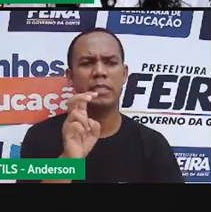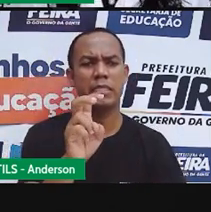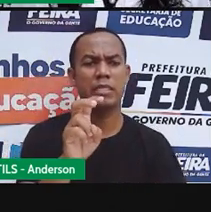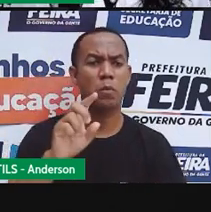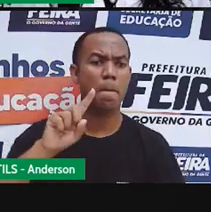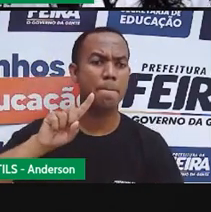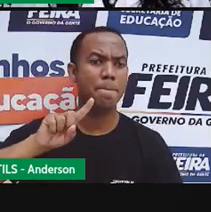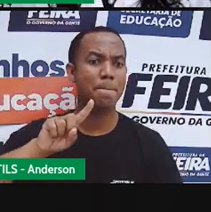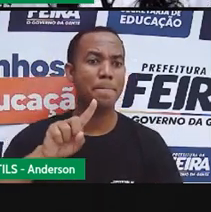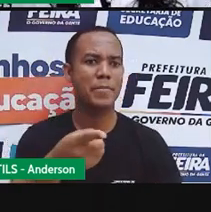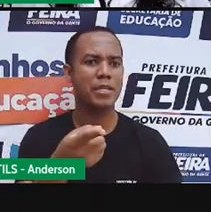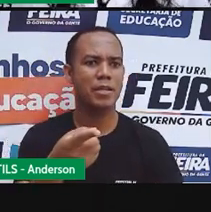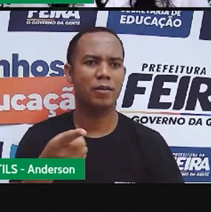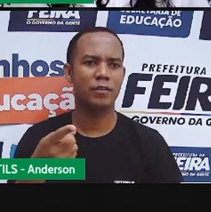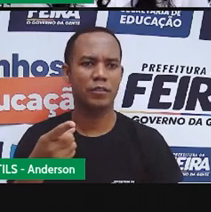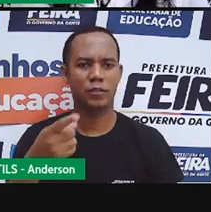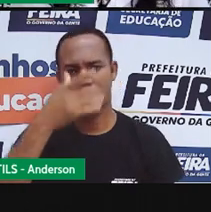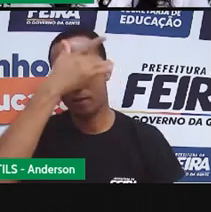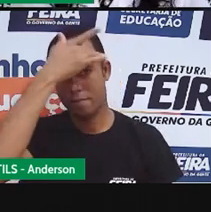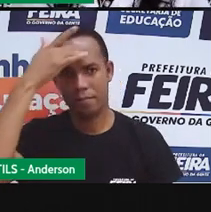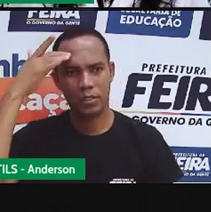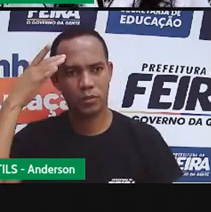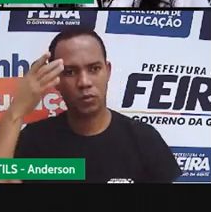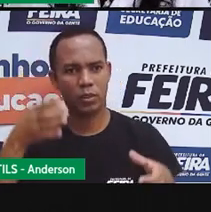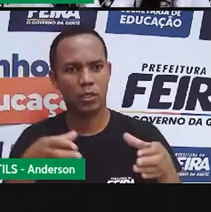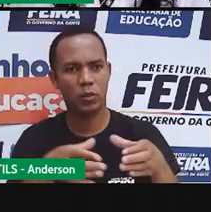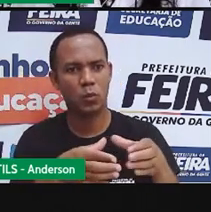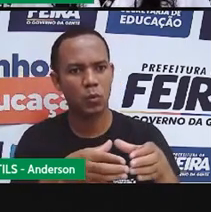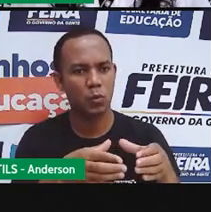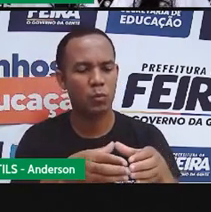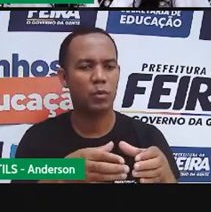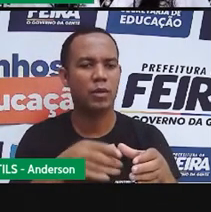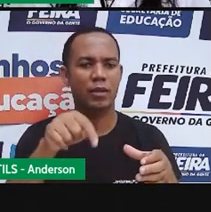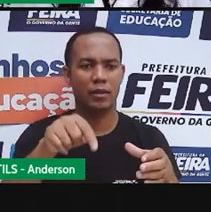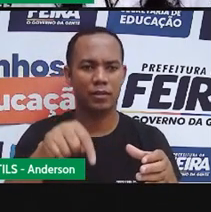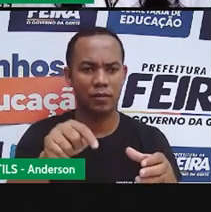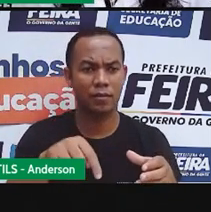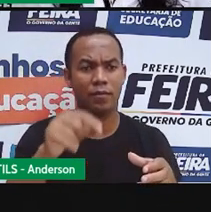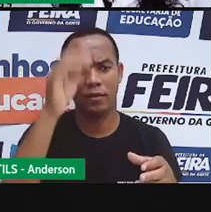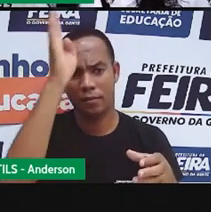5 milhões de indígenas aqui.